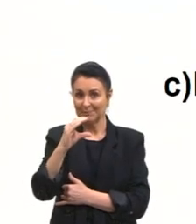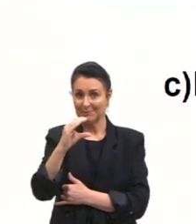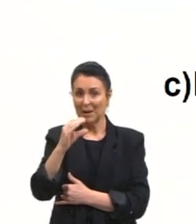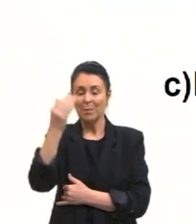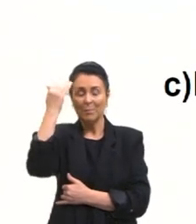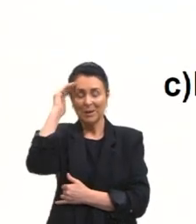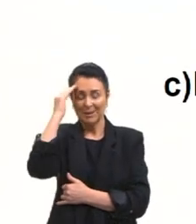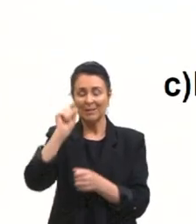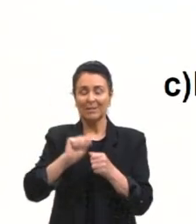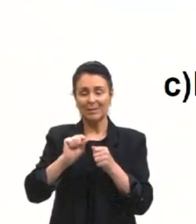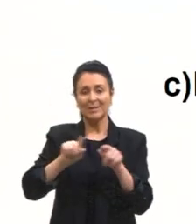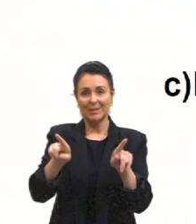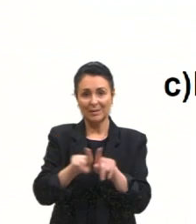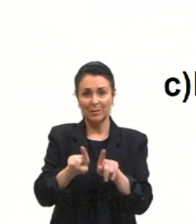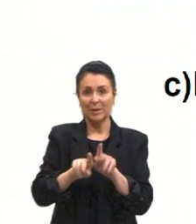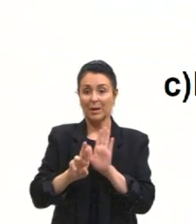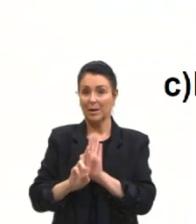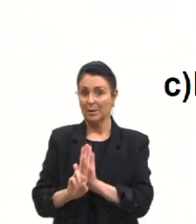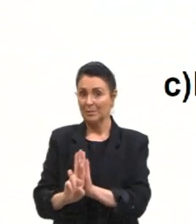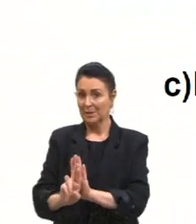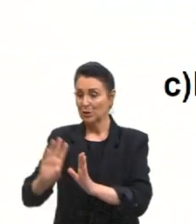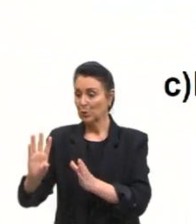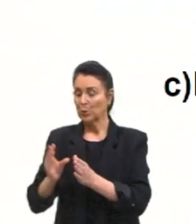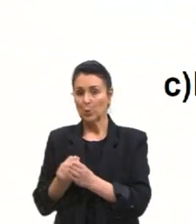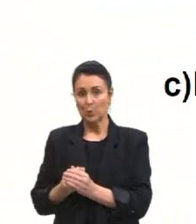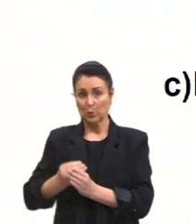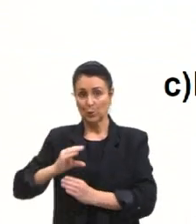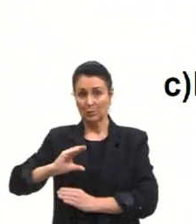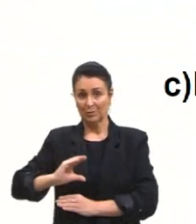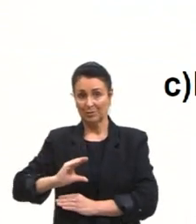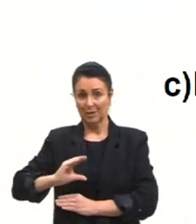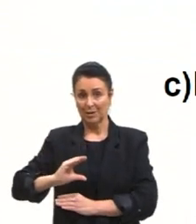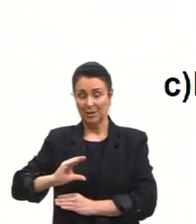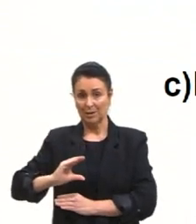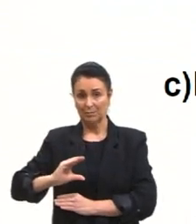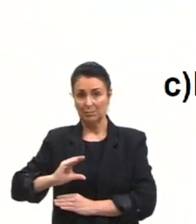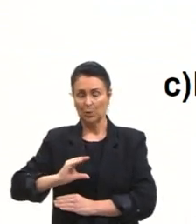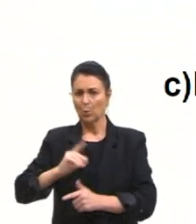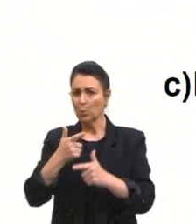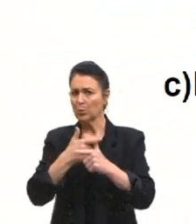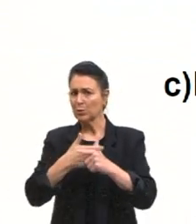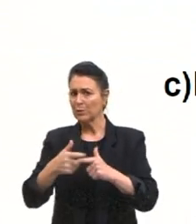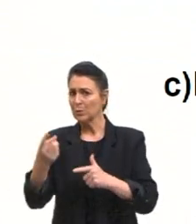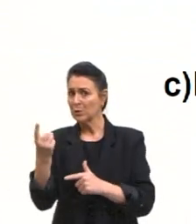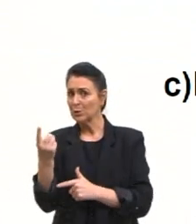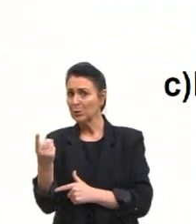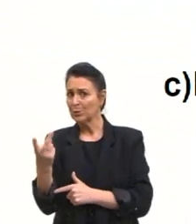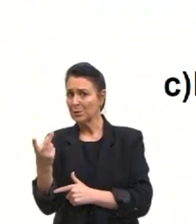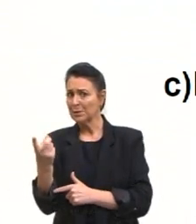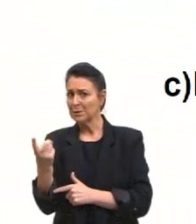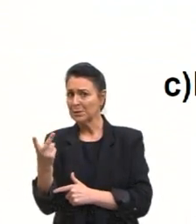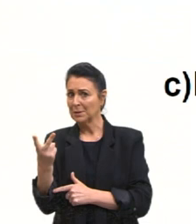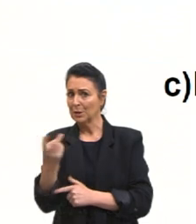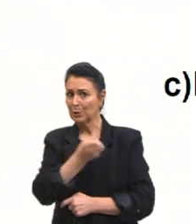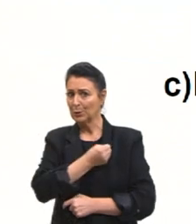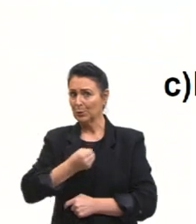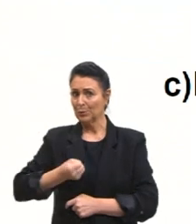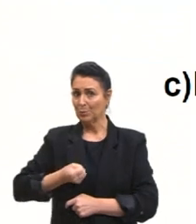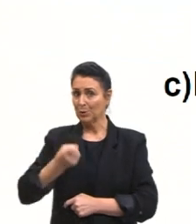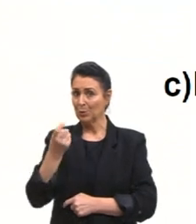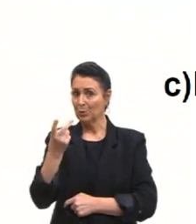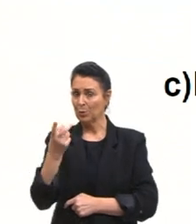e fazer ele. Represente o conjunto C formado pelos divisores de 12. Então, vamos fazer